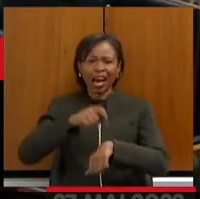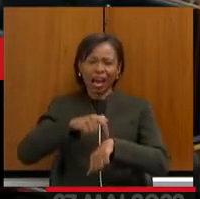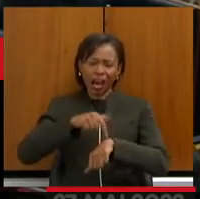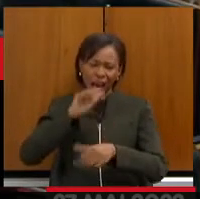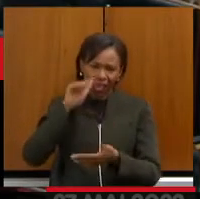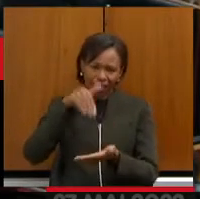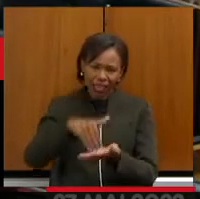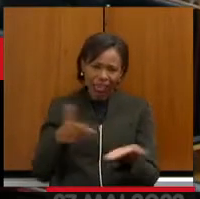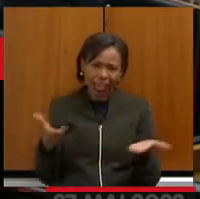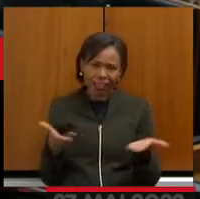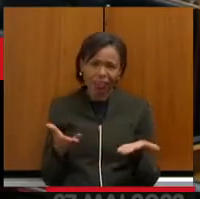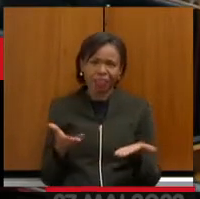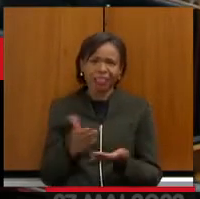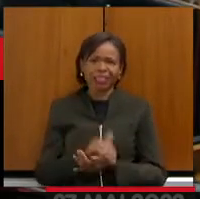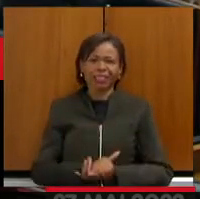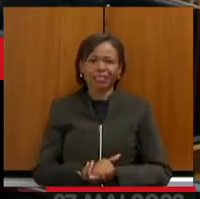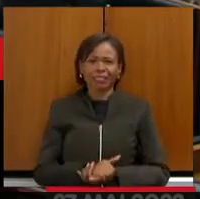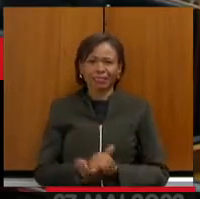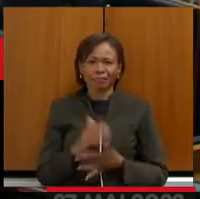agora é